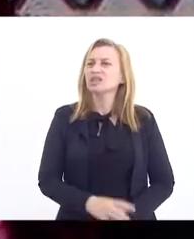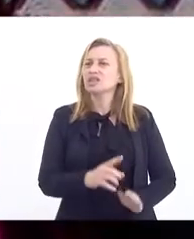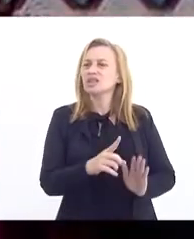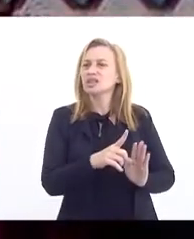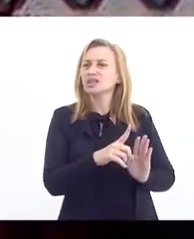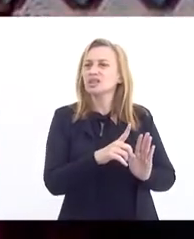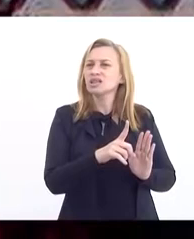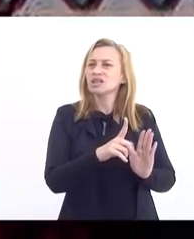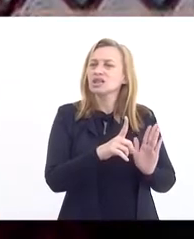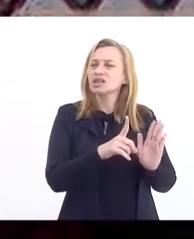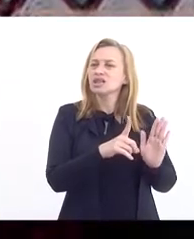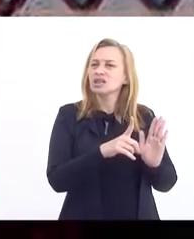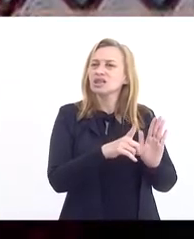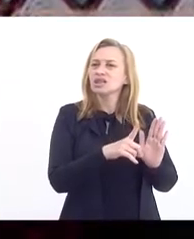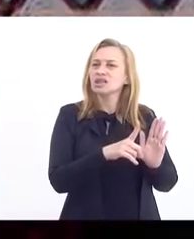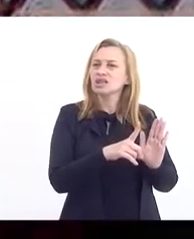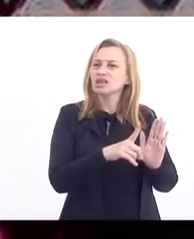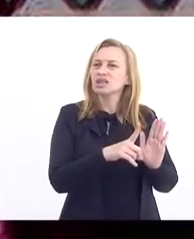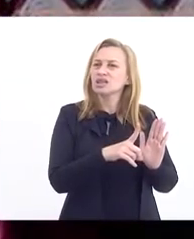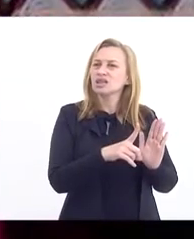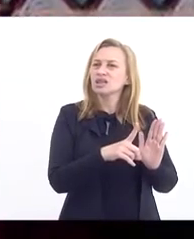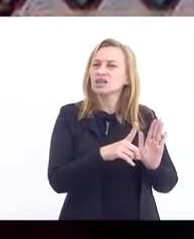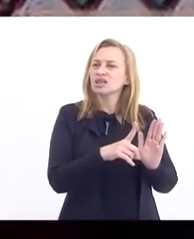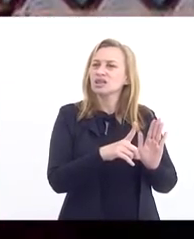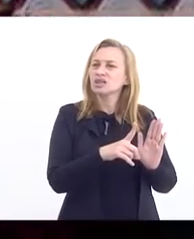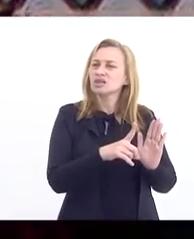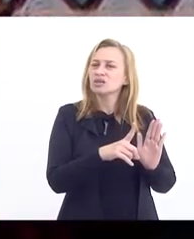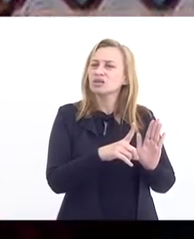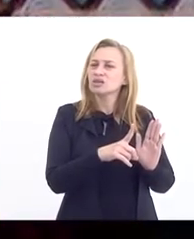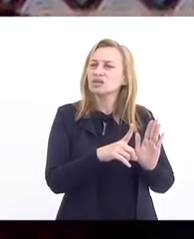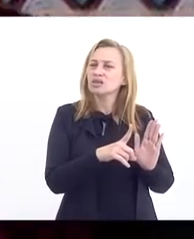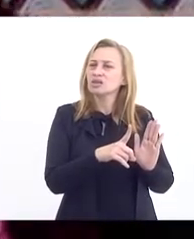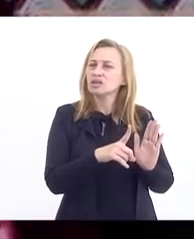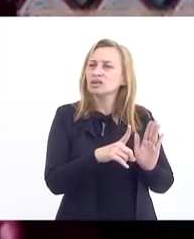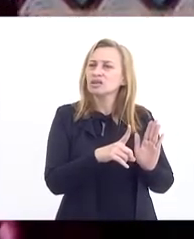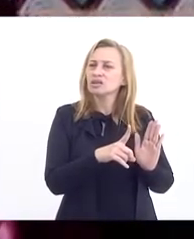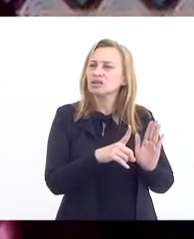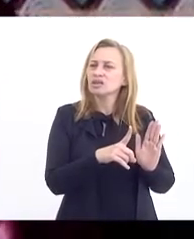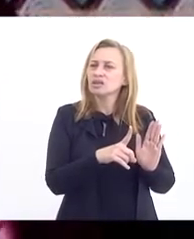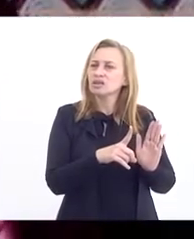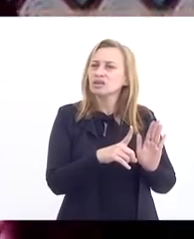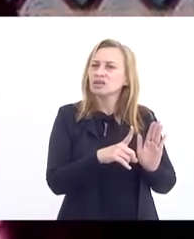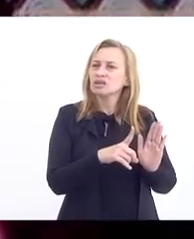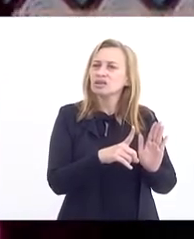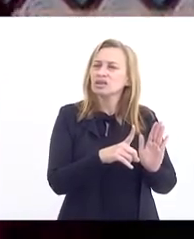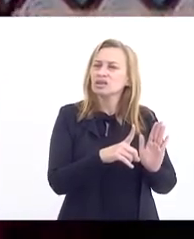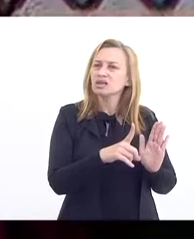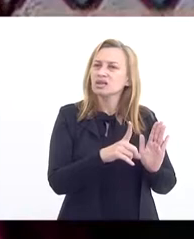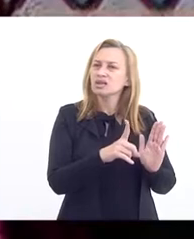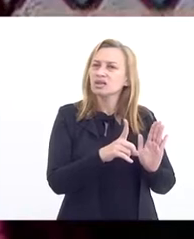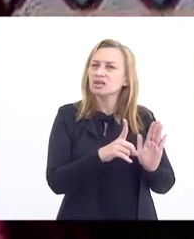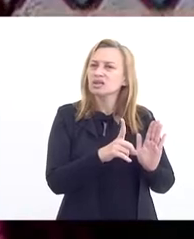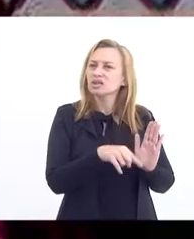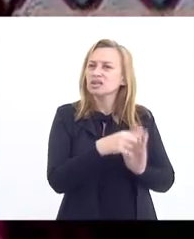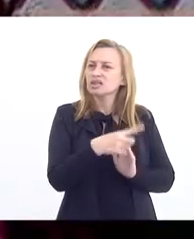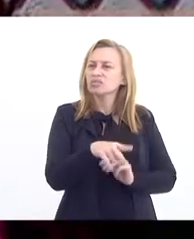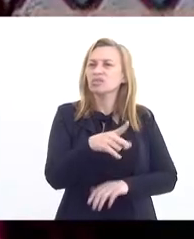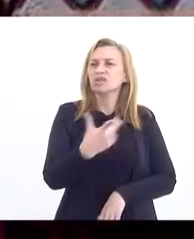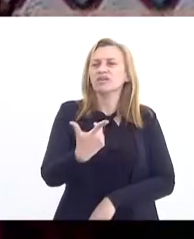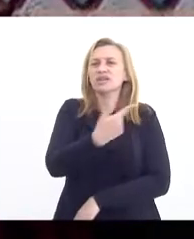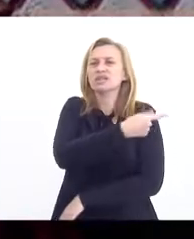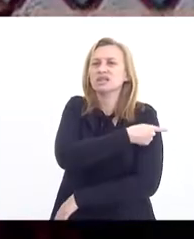o território do estado do Rio de Janeiro, a vacinação compulsória,